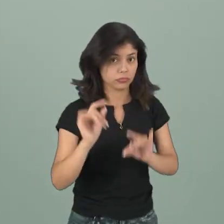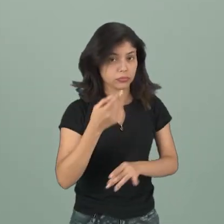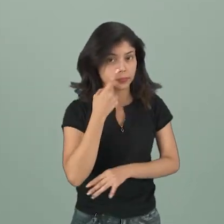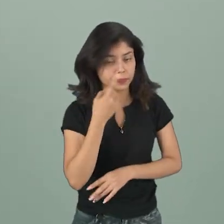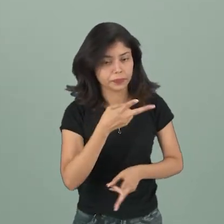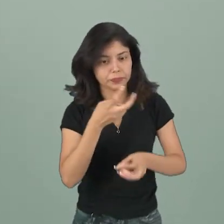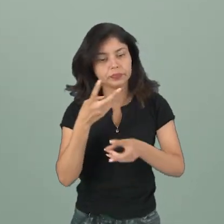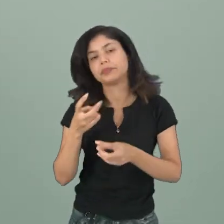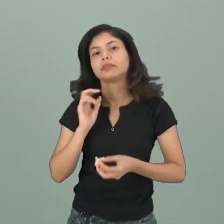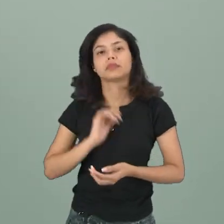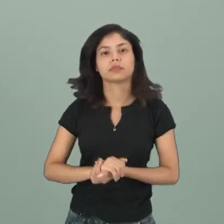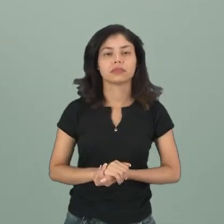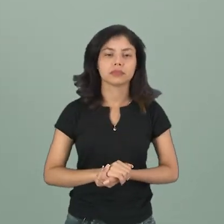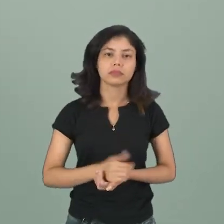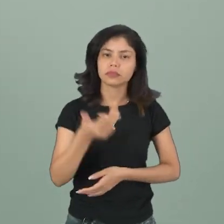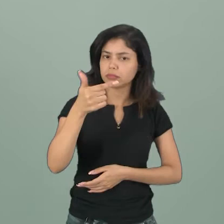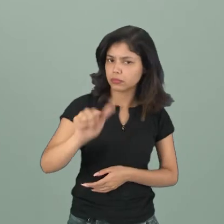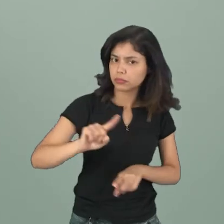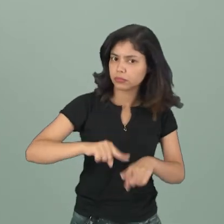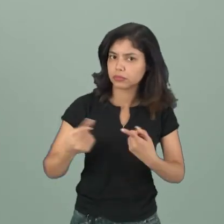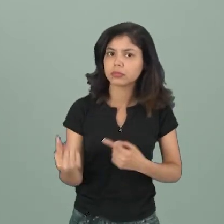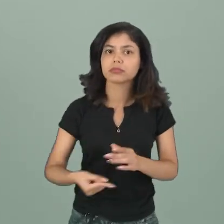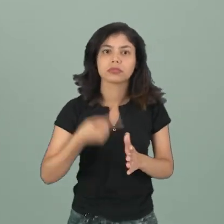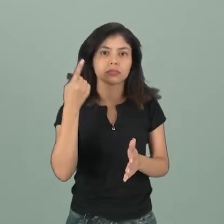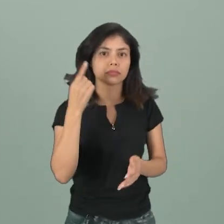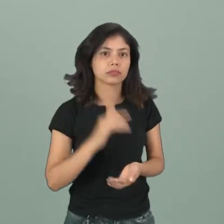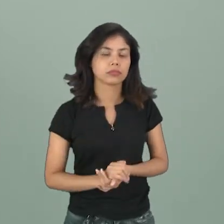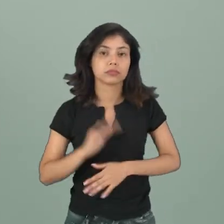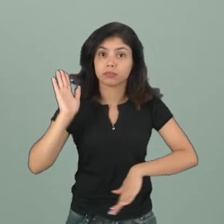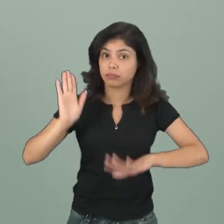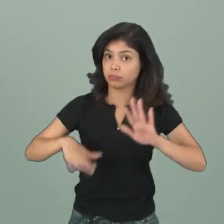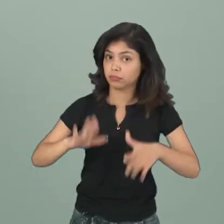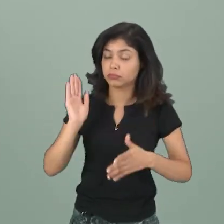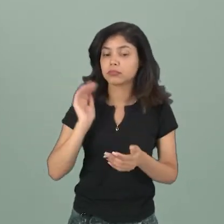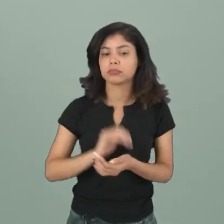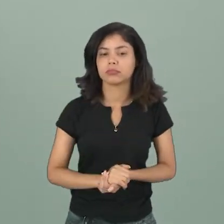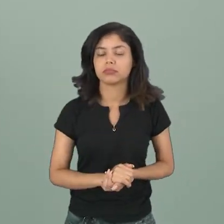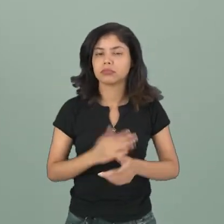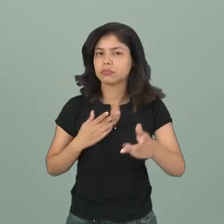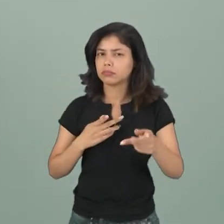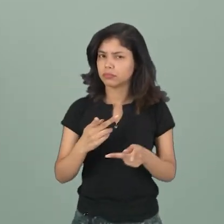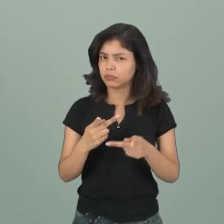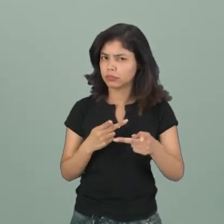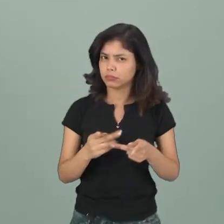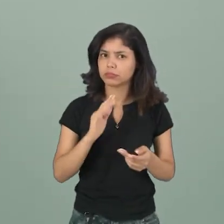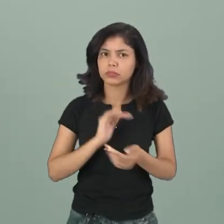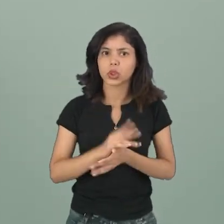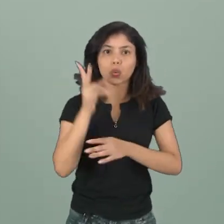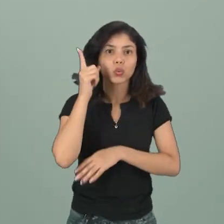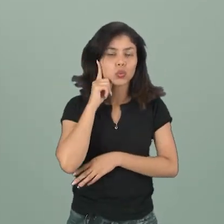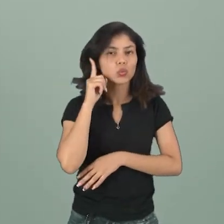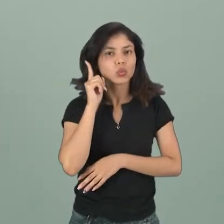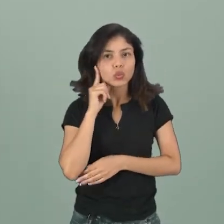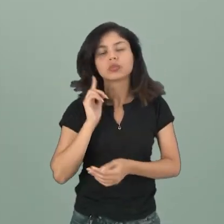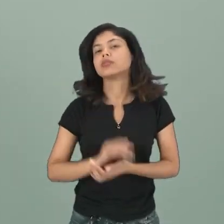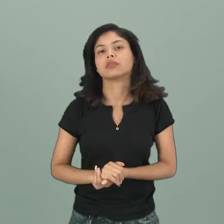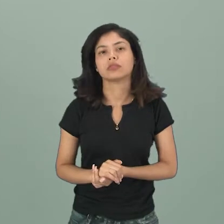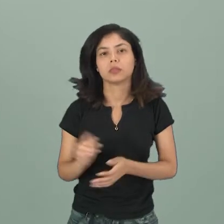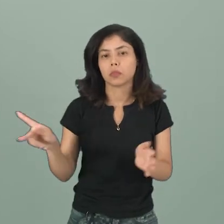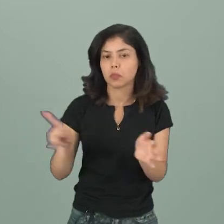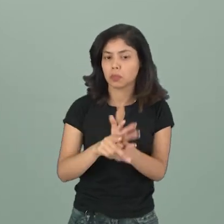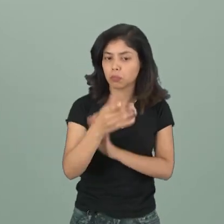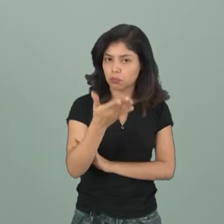observador. E aí, repito mais uma vez, às vezes fazemos trajeto todos os dias para